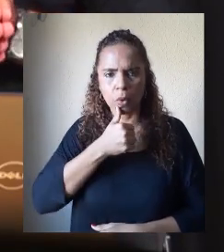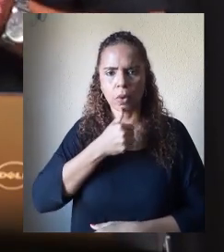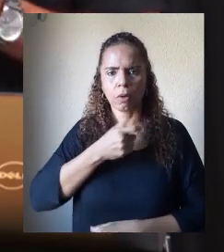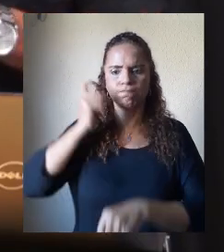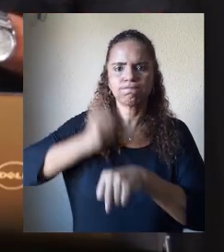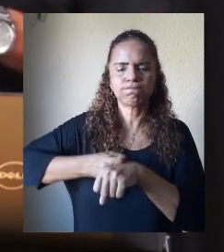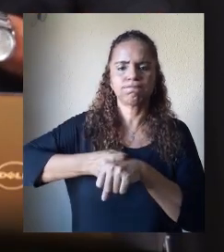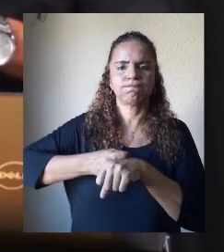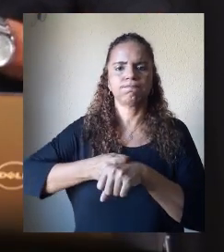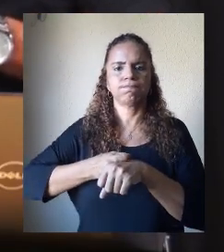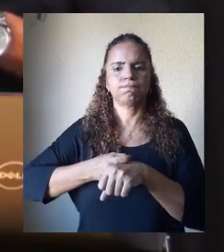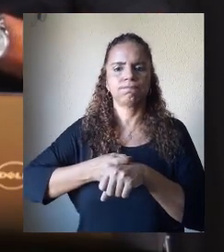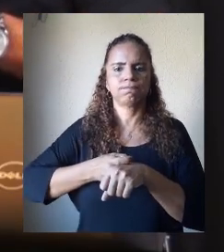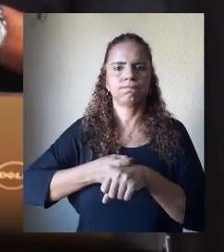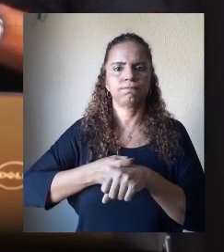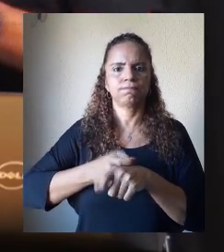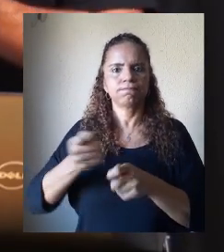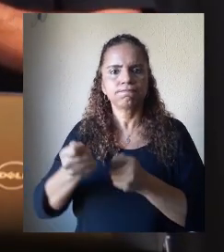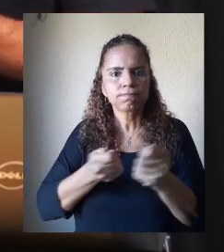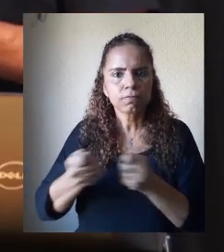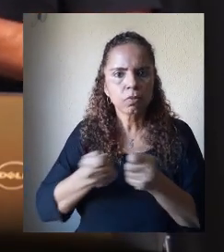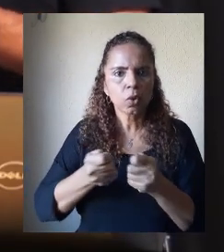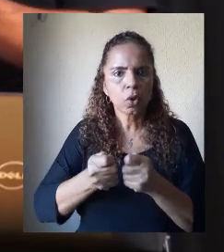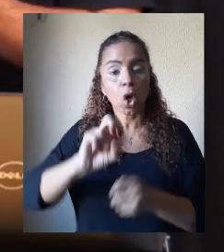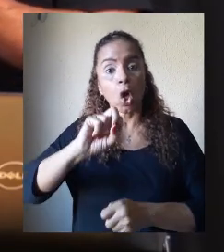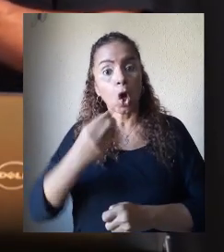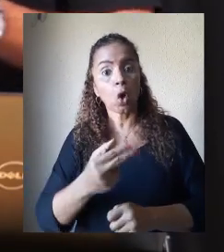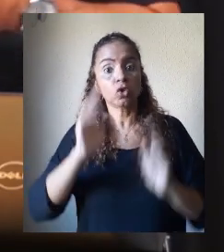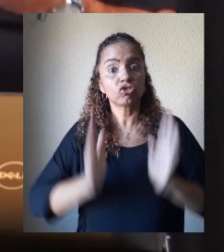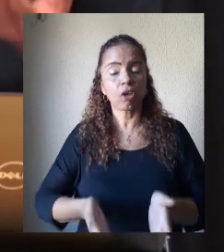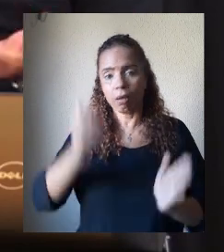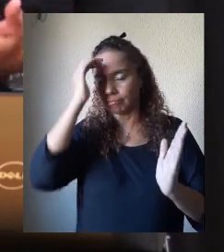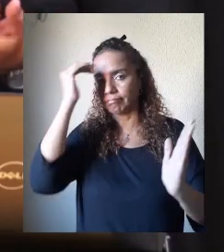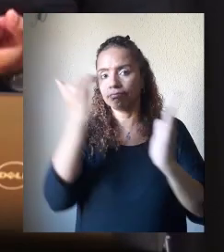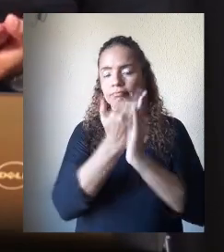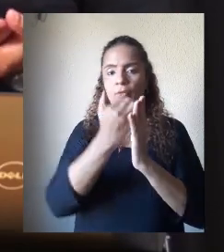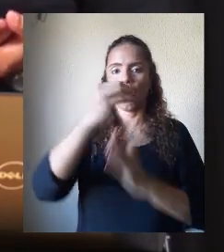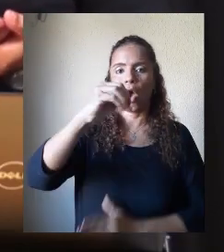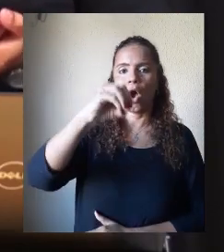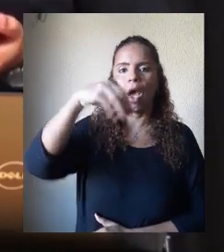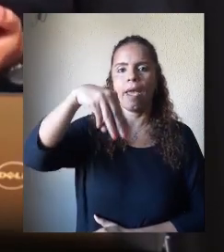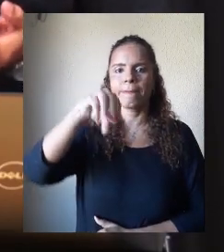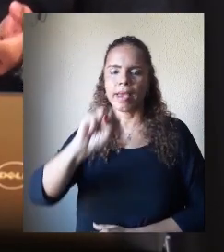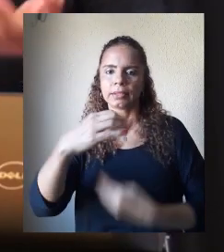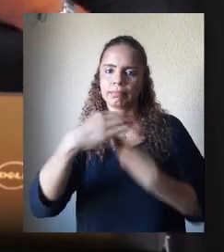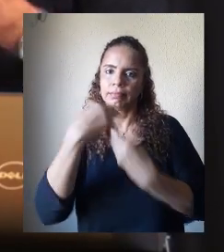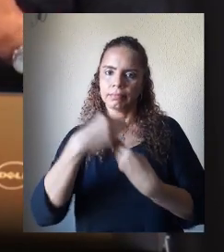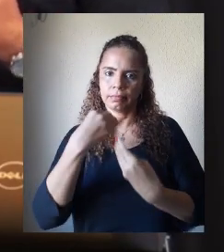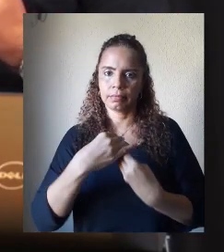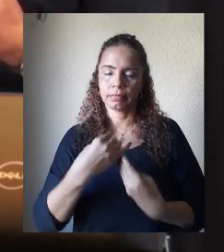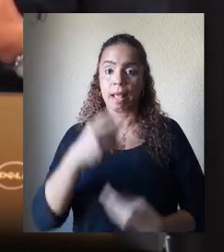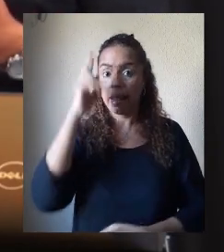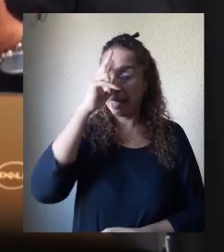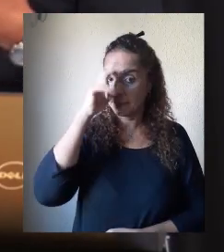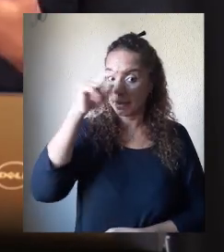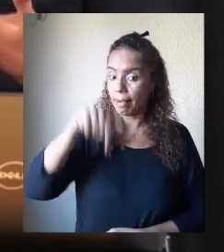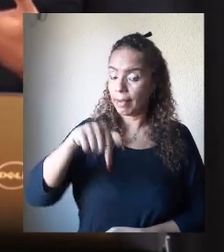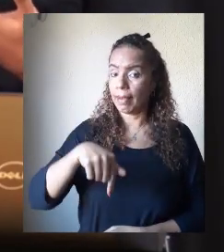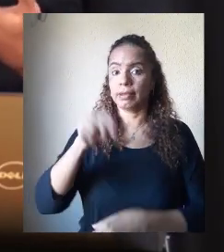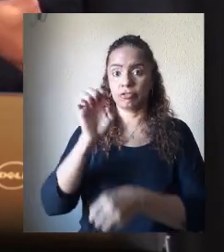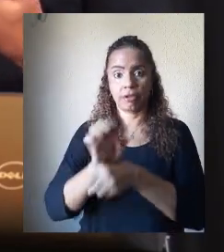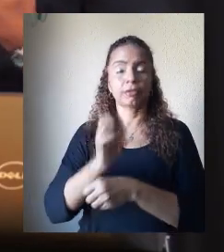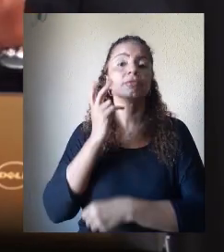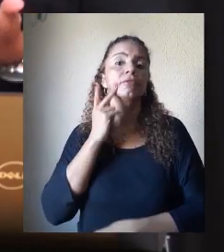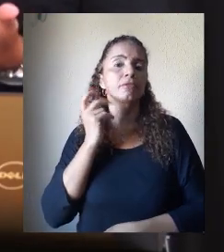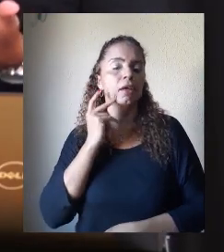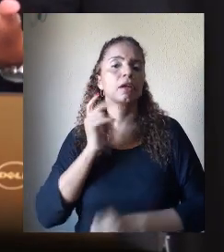gente seguiu um protocolo que era recomendável pelas informações que nós tínhamos no momento. E lembrando que o Ceará, diferente de outros